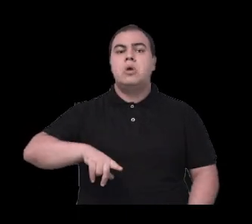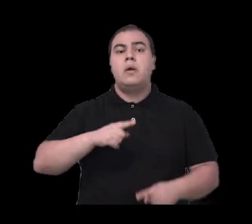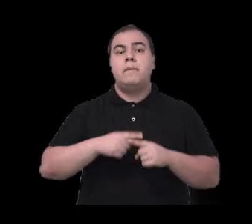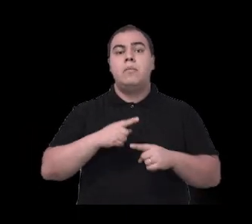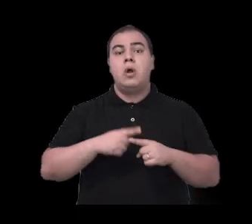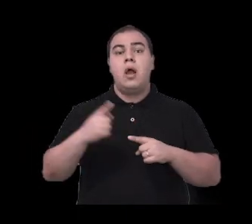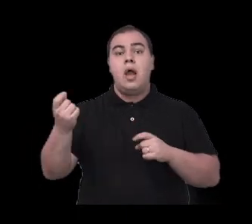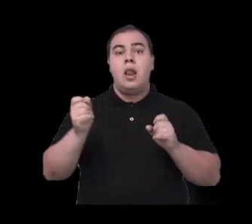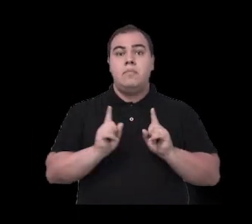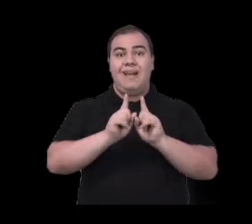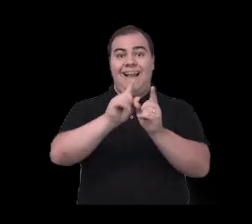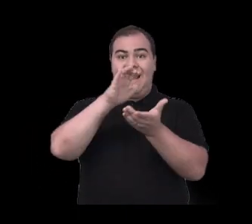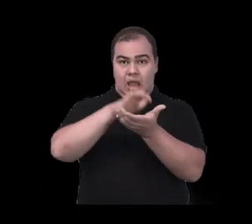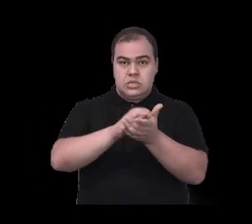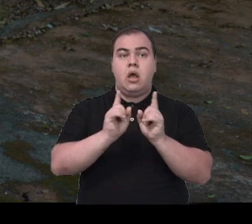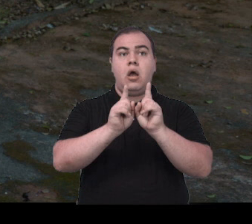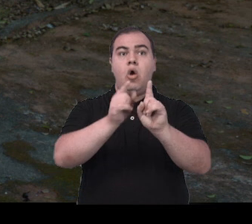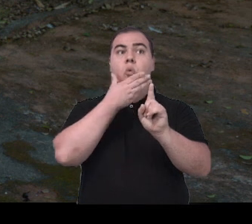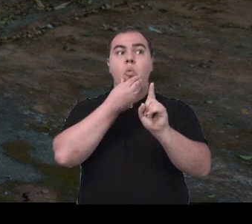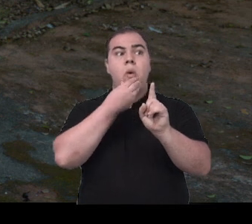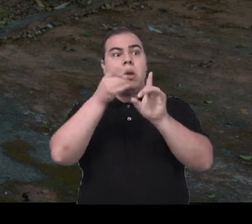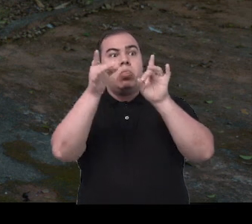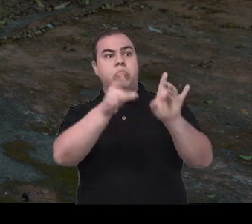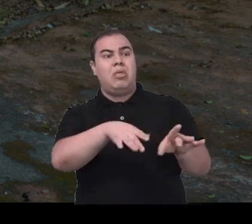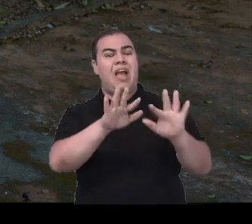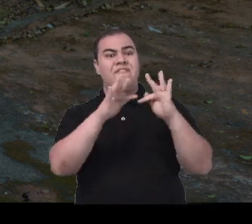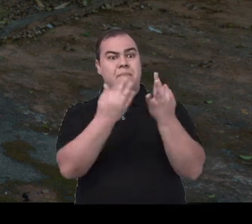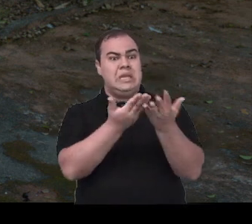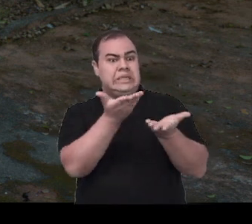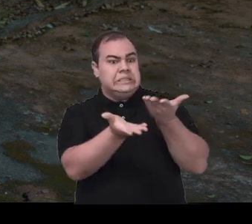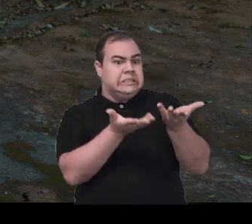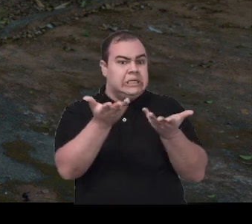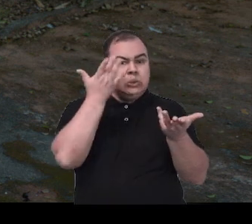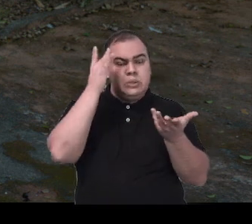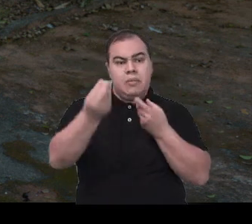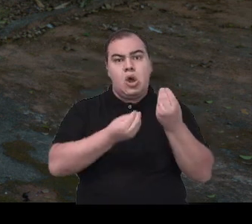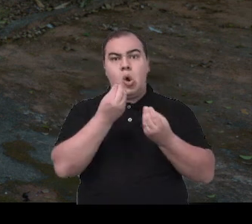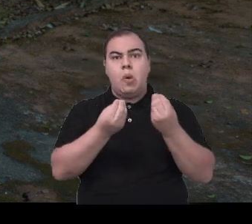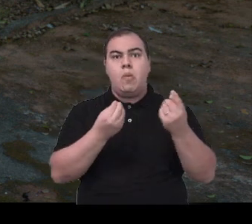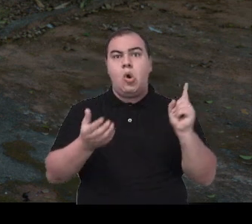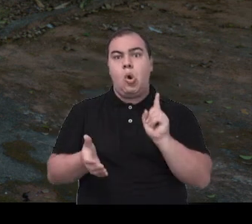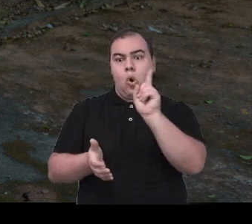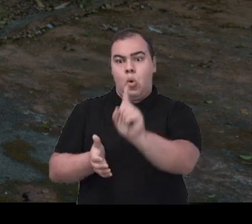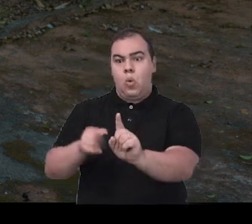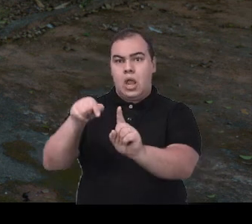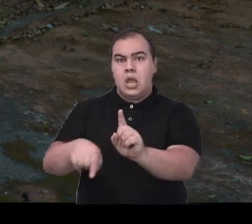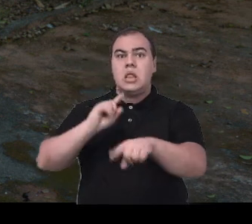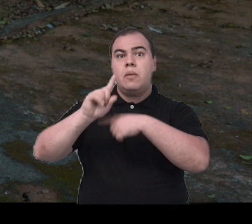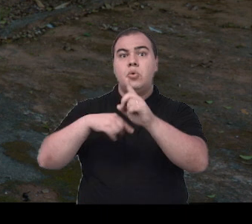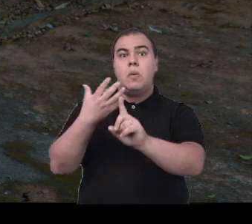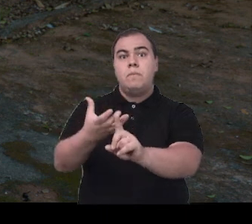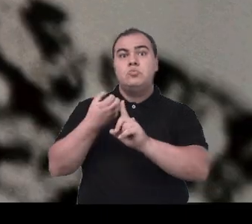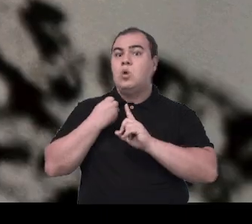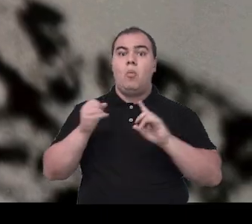ela foi largada no altar e a família, ela teve uma crise, a família não soube lidar com a crise, colocou ela aqui e nunca mais